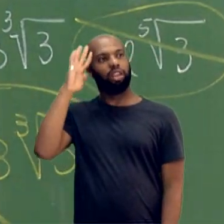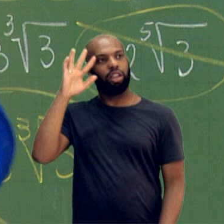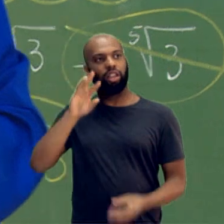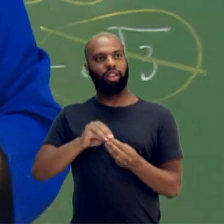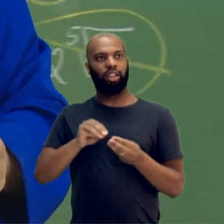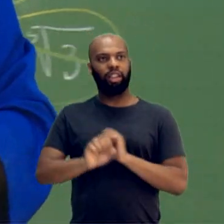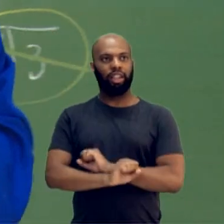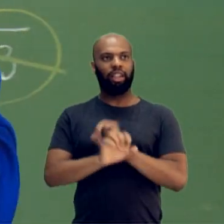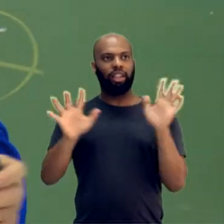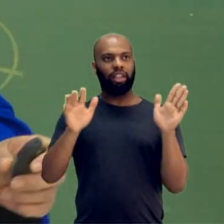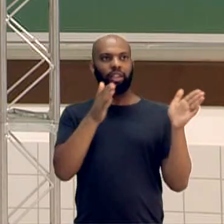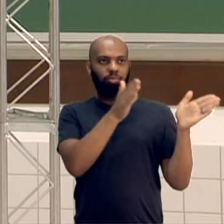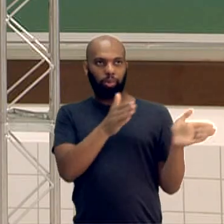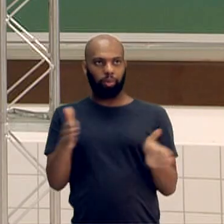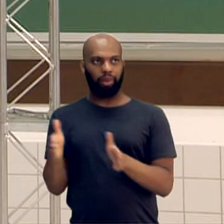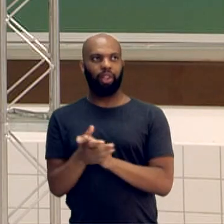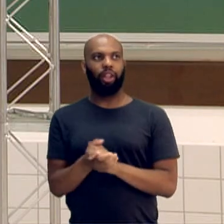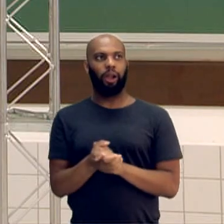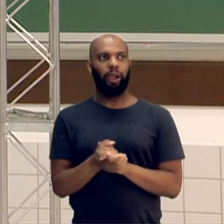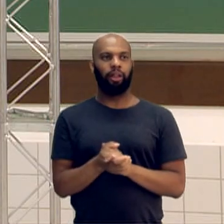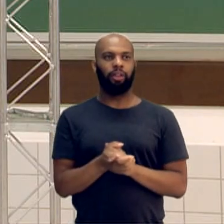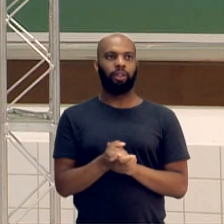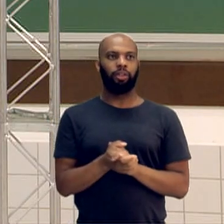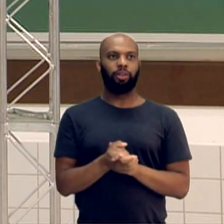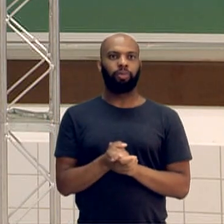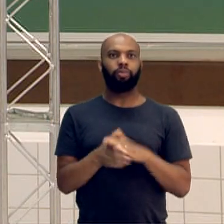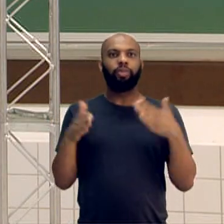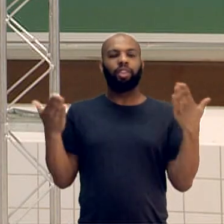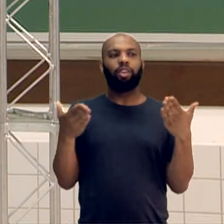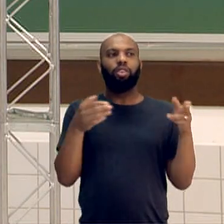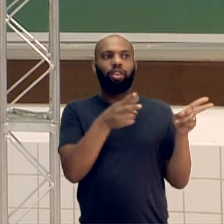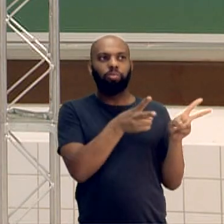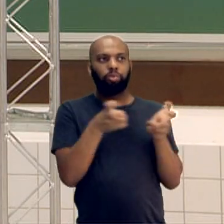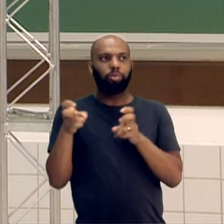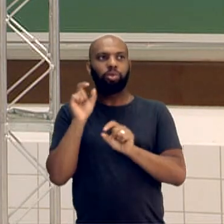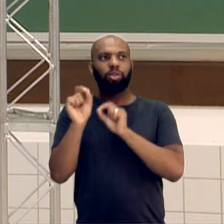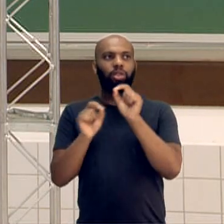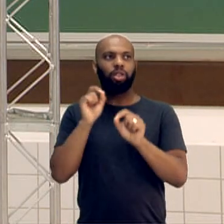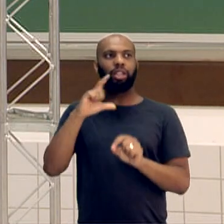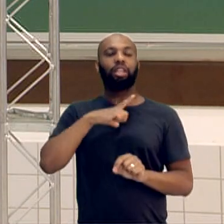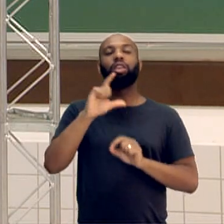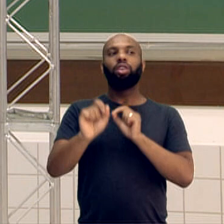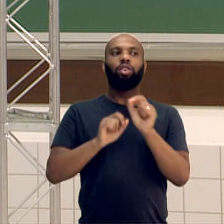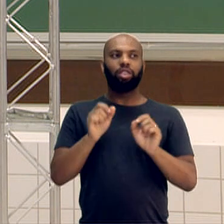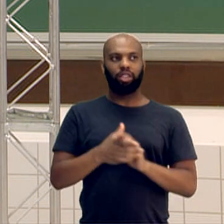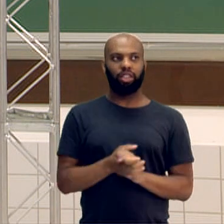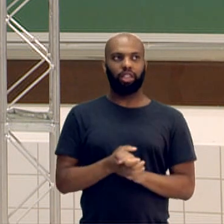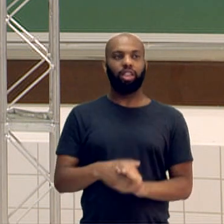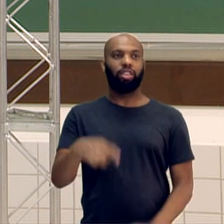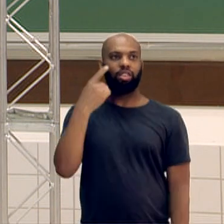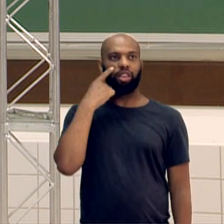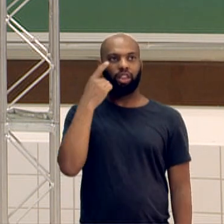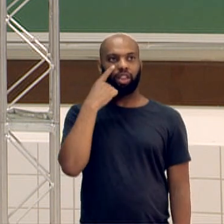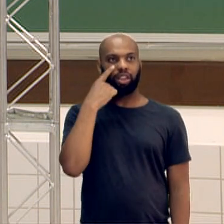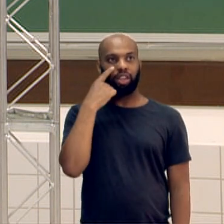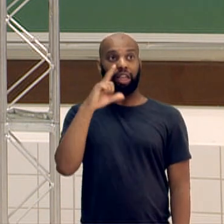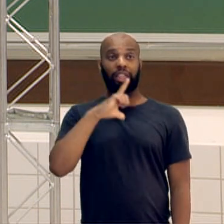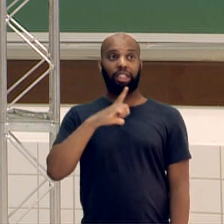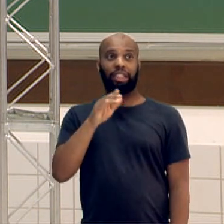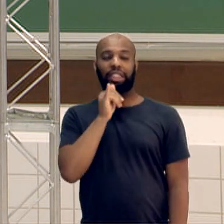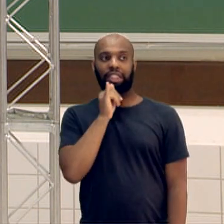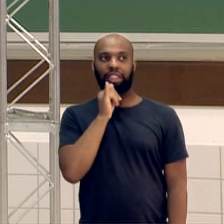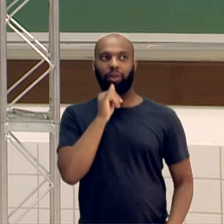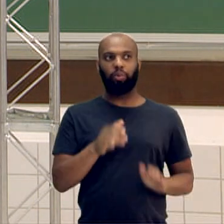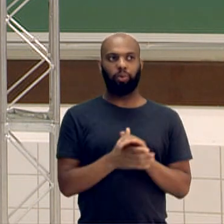entendido esse processo. E assim, nós vamos observar o seguinte. Veja comigo aqui um